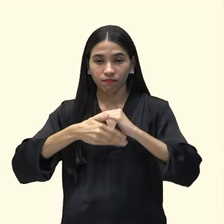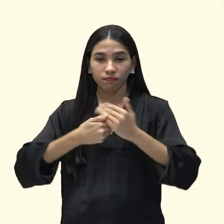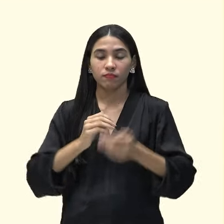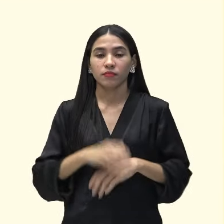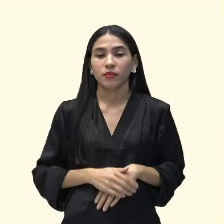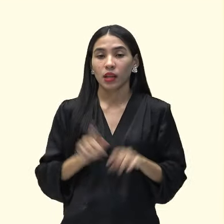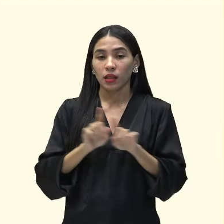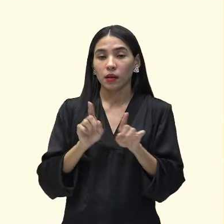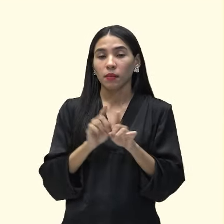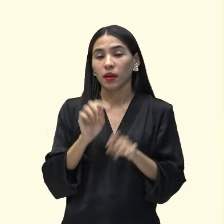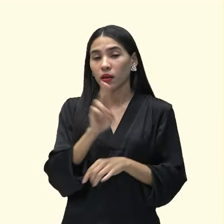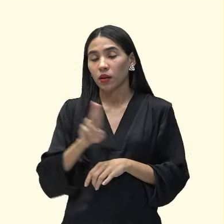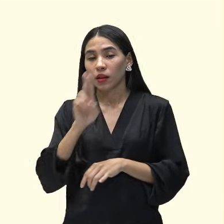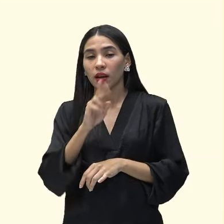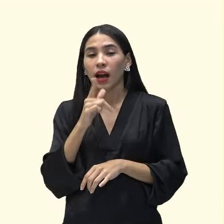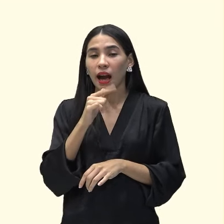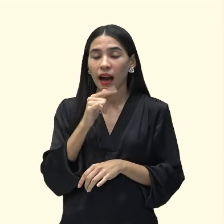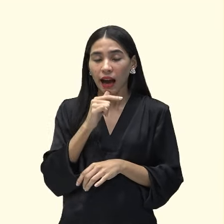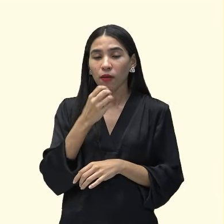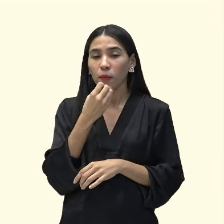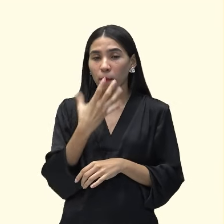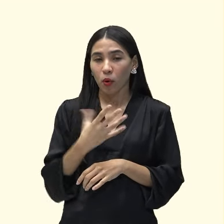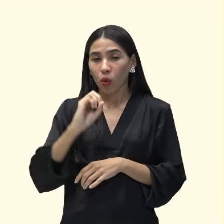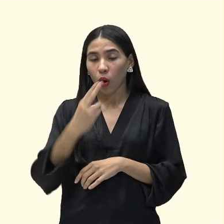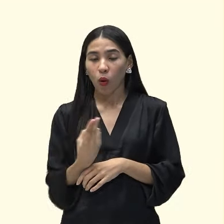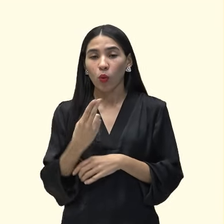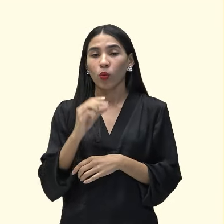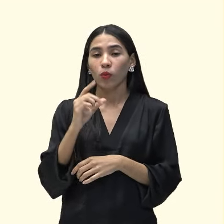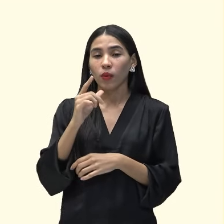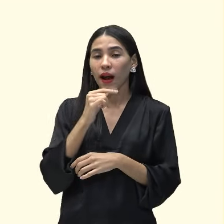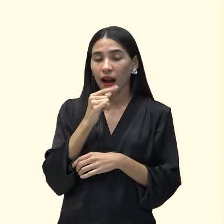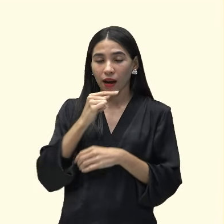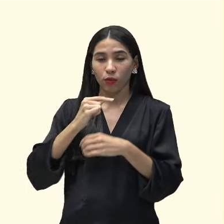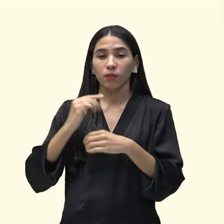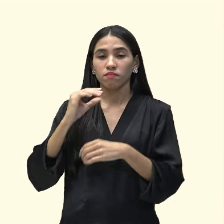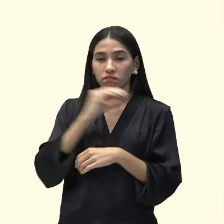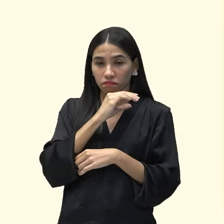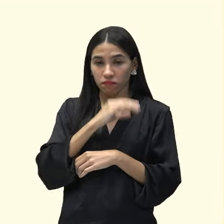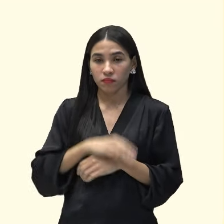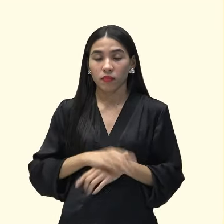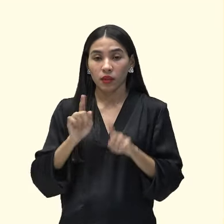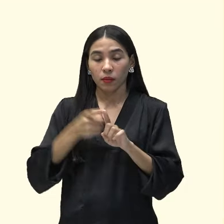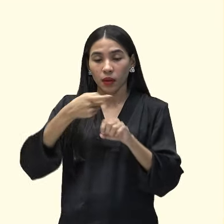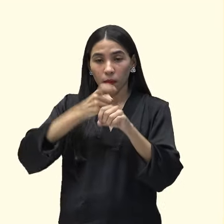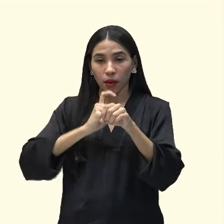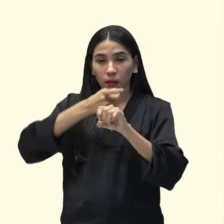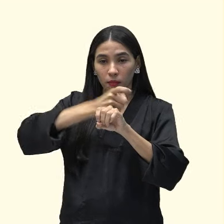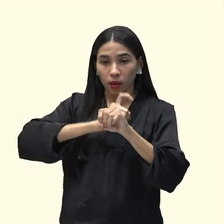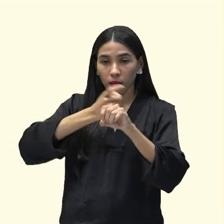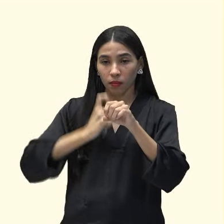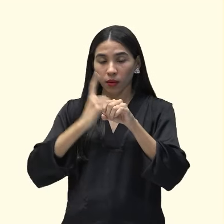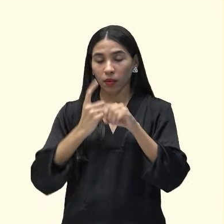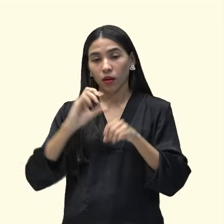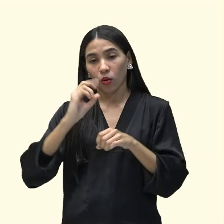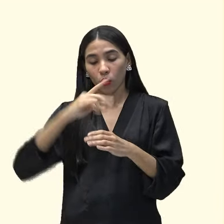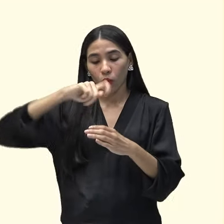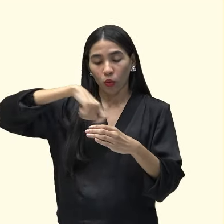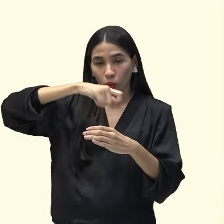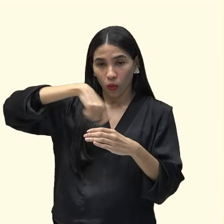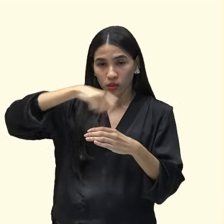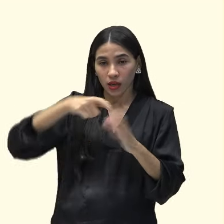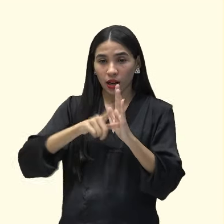Consumir apenas água filtrada ou fervida. Descascar alimentos in natura ou cozinhá-los antes